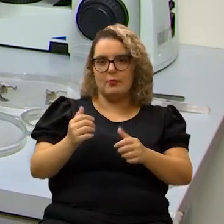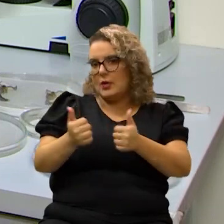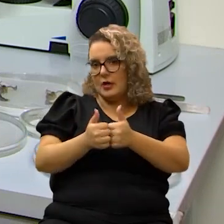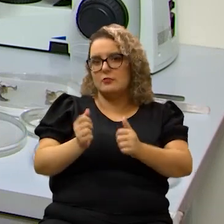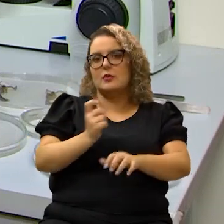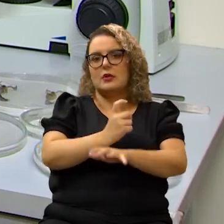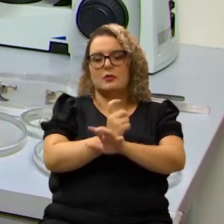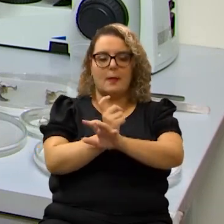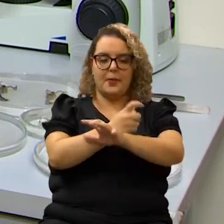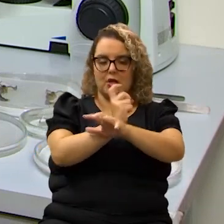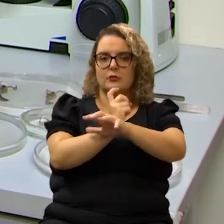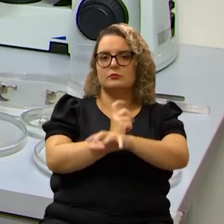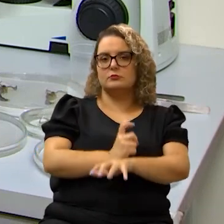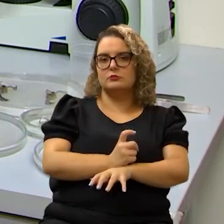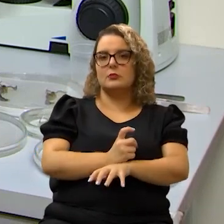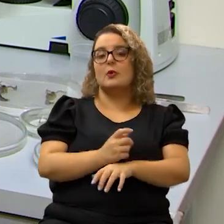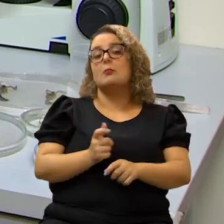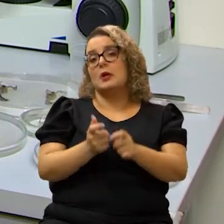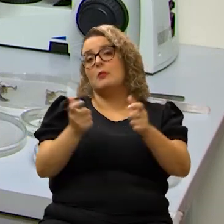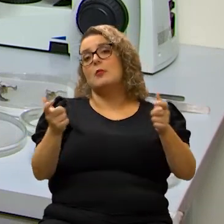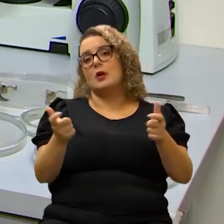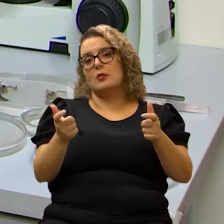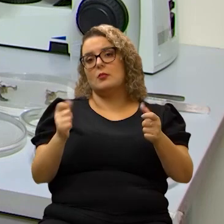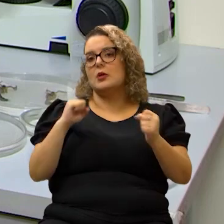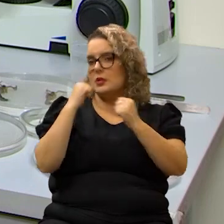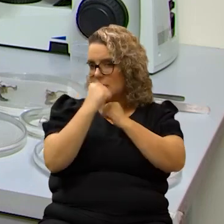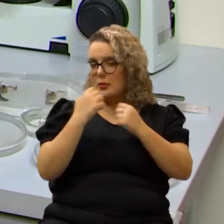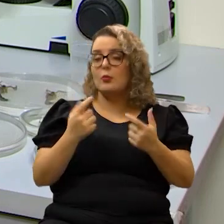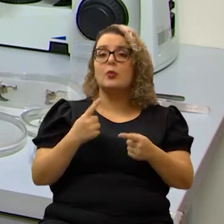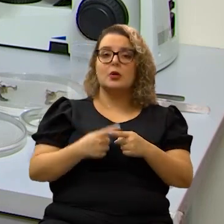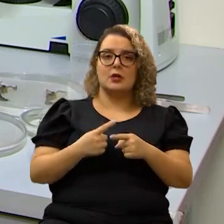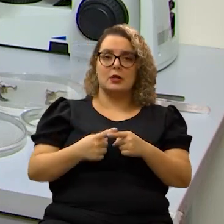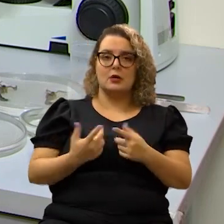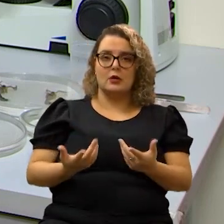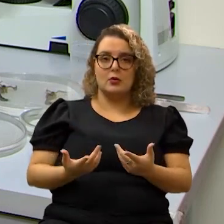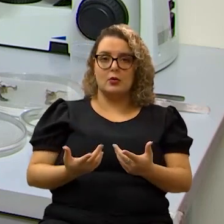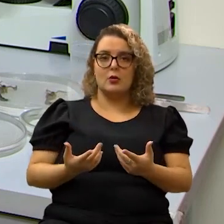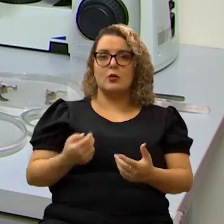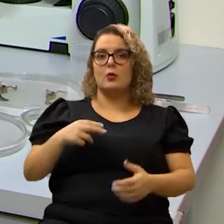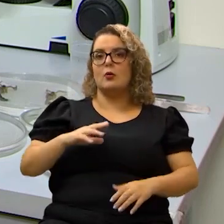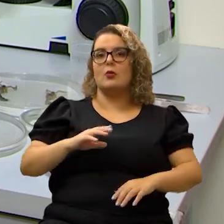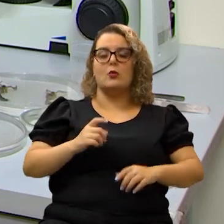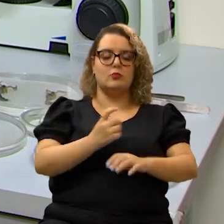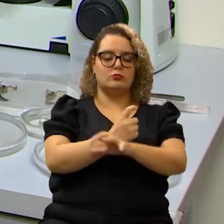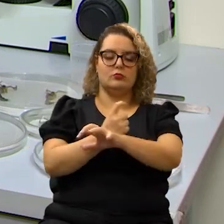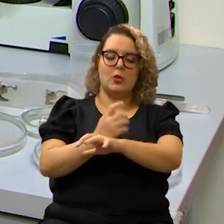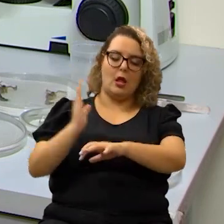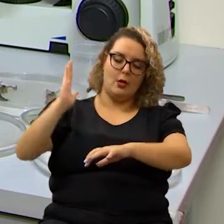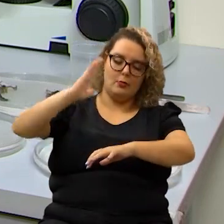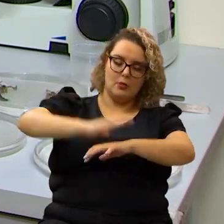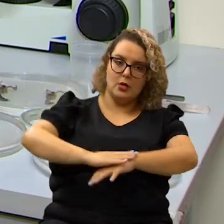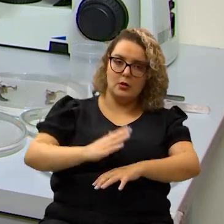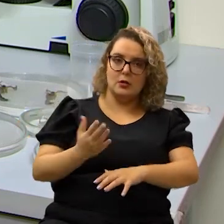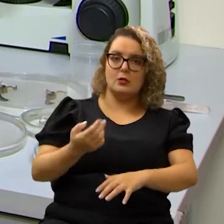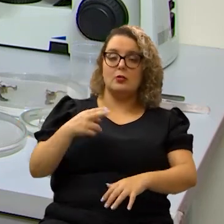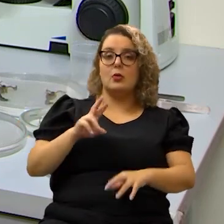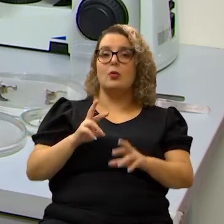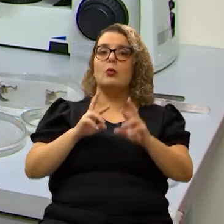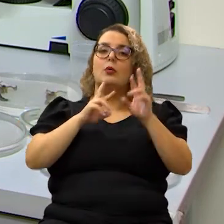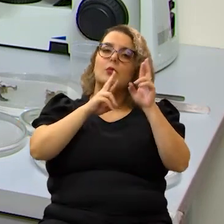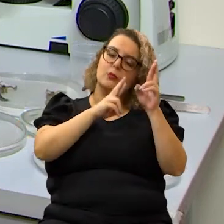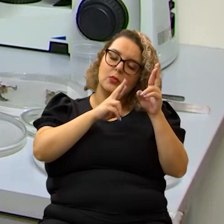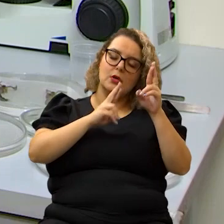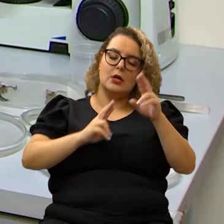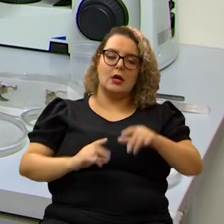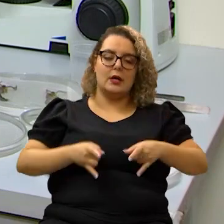mexeu perto dele, ele vai picar, tá? Mas a maior parte ele está se defendendo. Por quê? Ou a gente pisou nele,